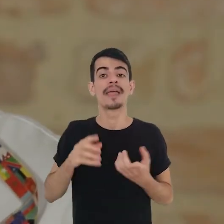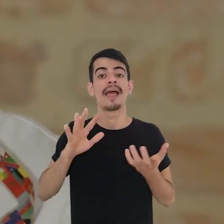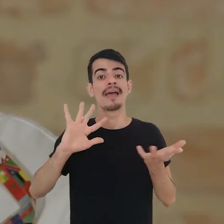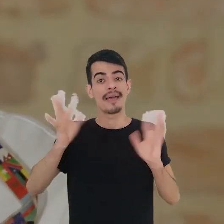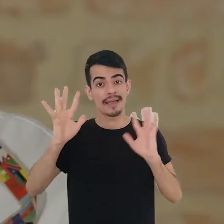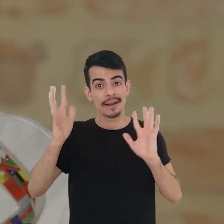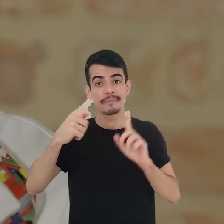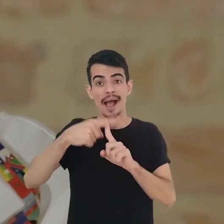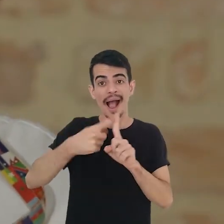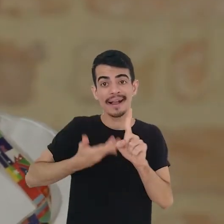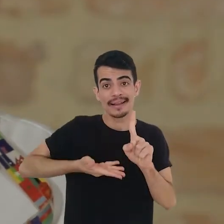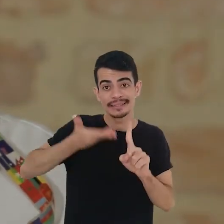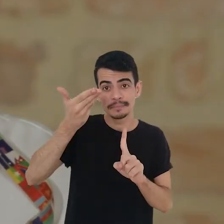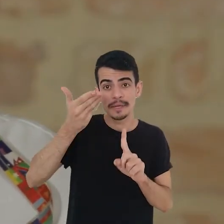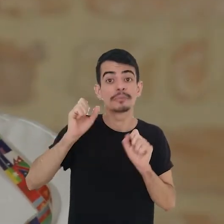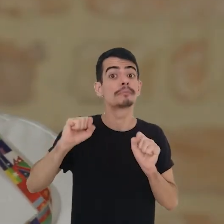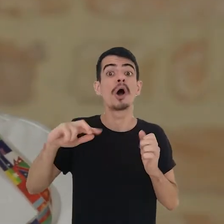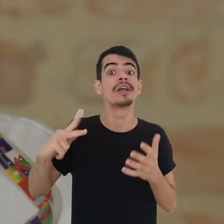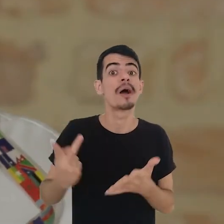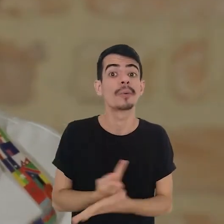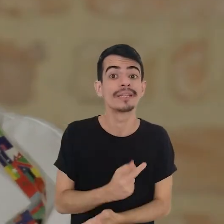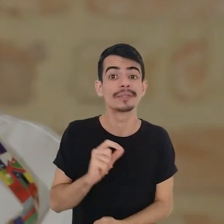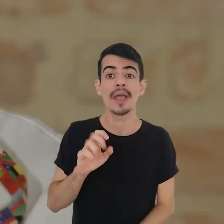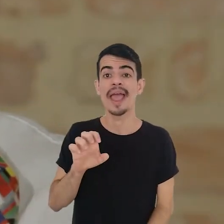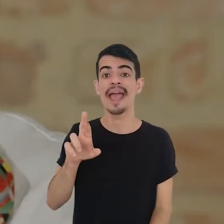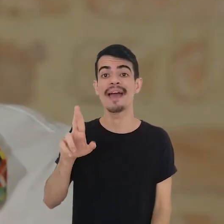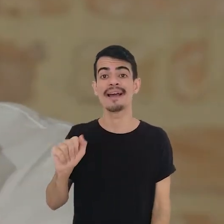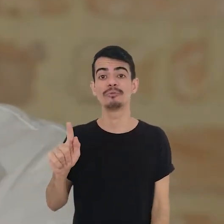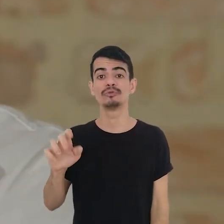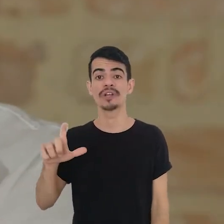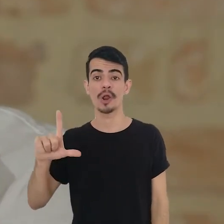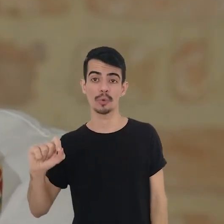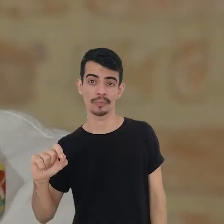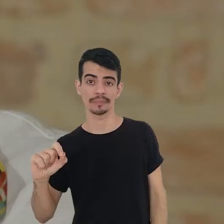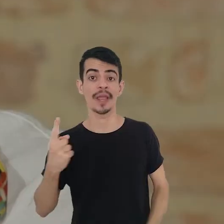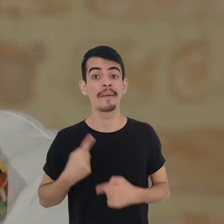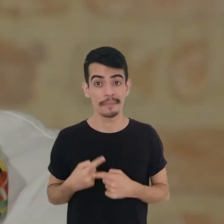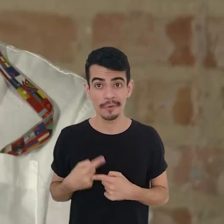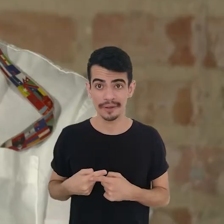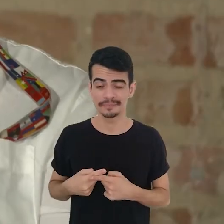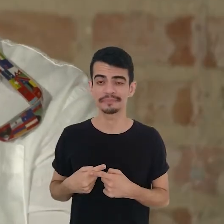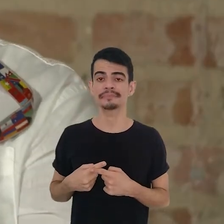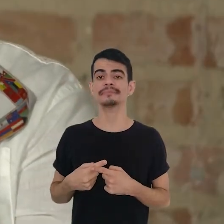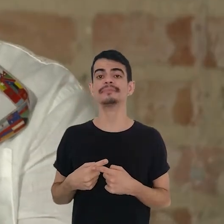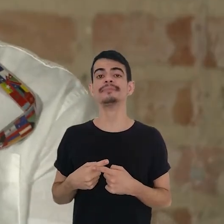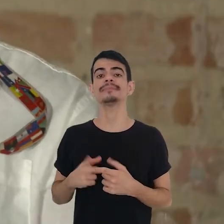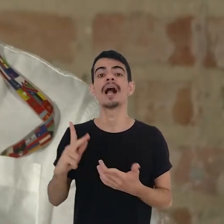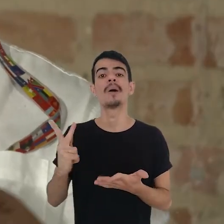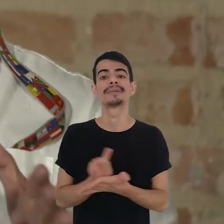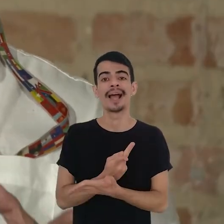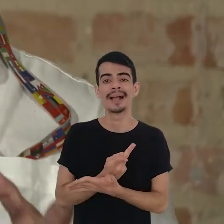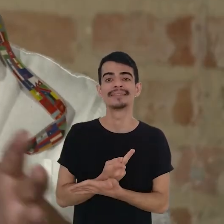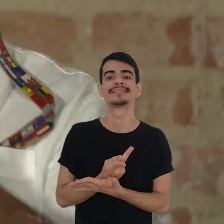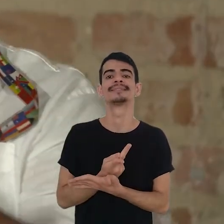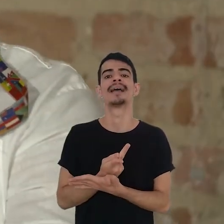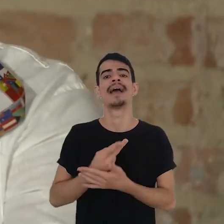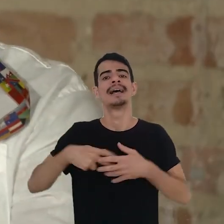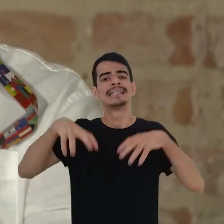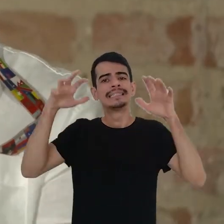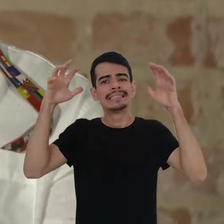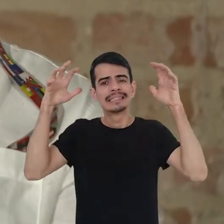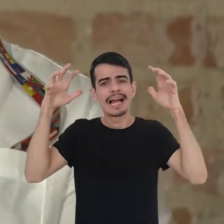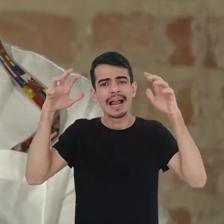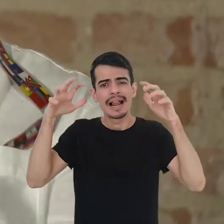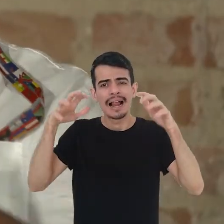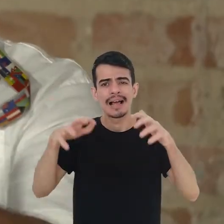você, através do aquecimento global, pode levar a uma era do gelo? Significa dizer que essas